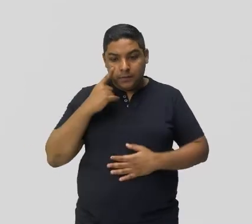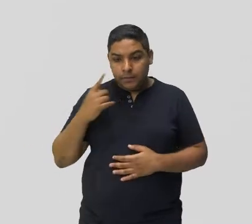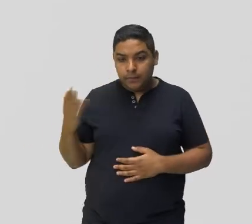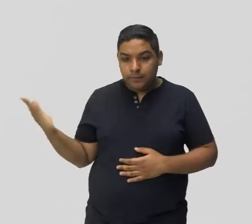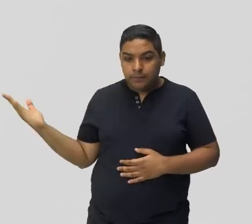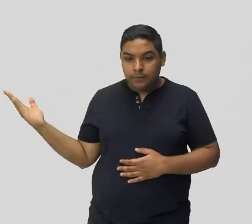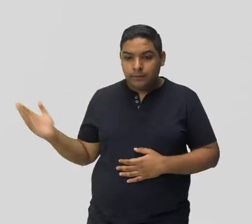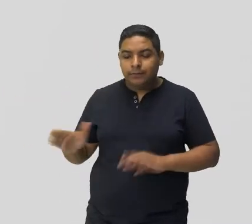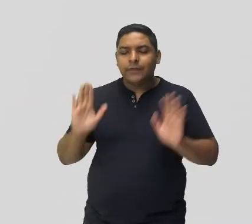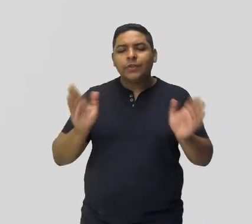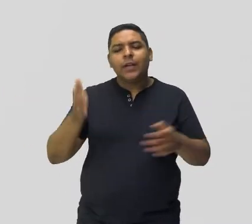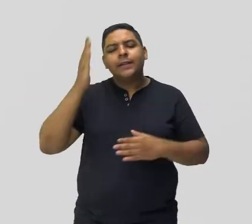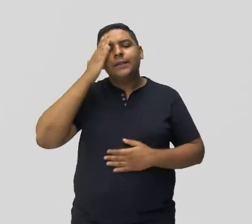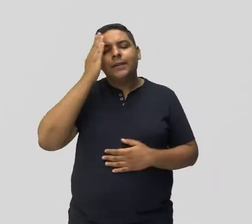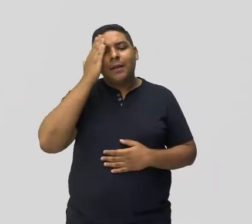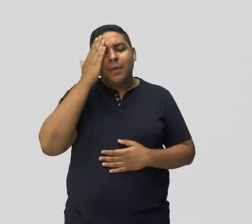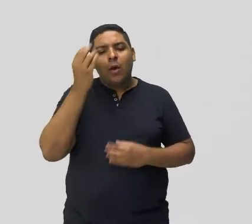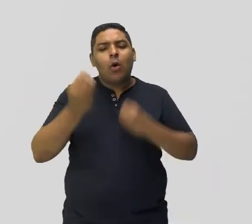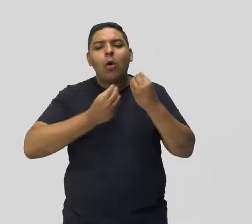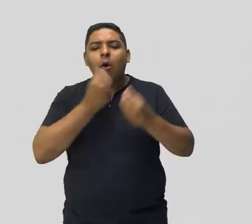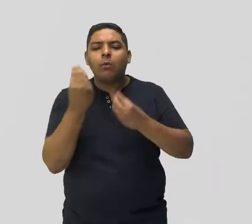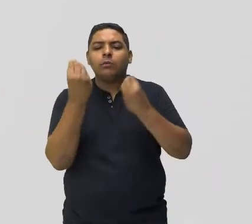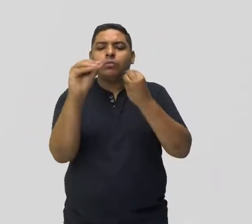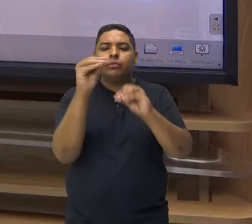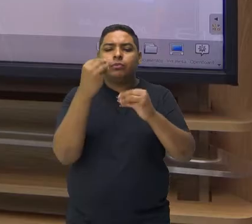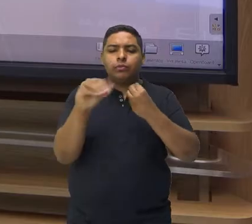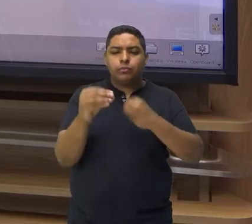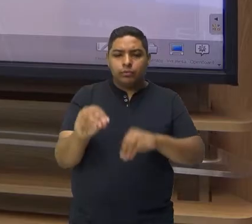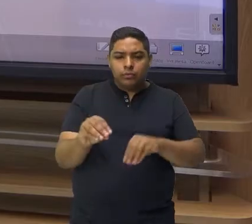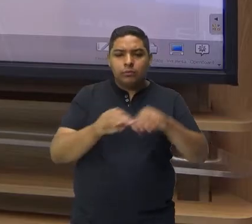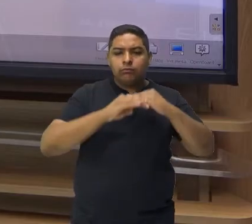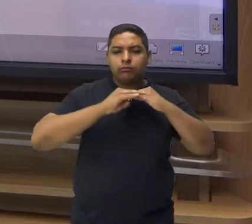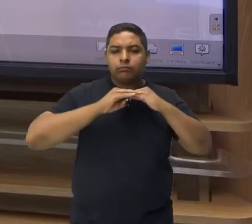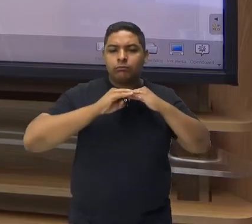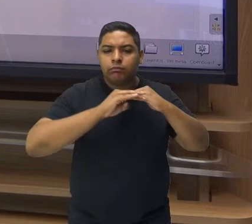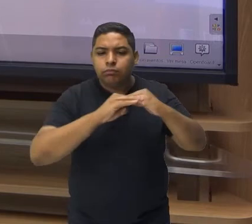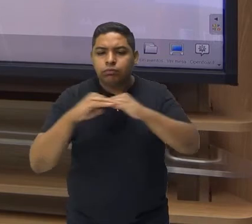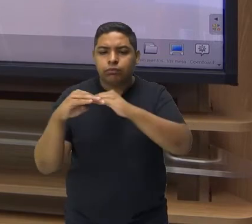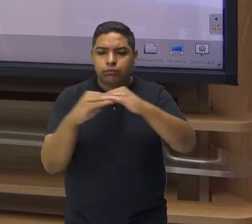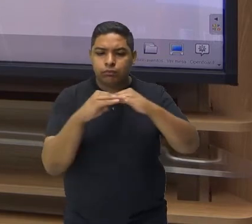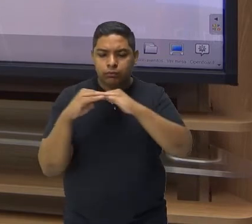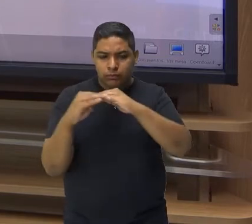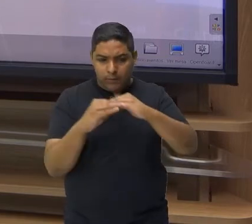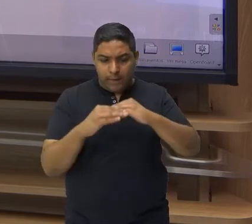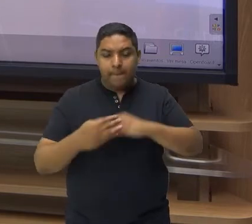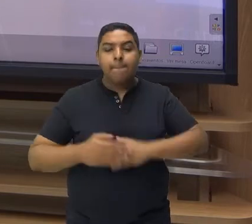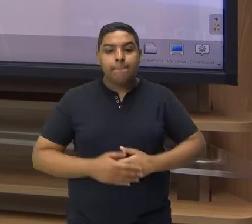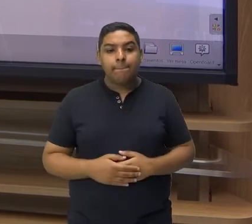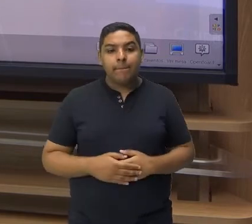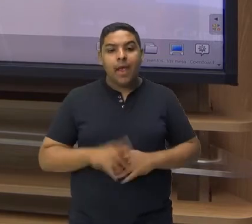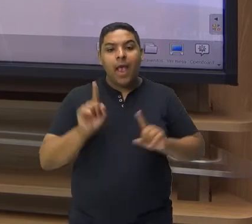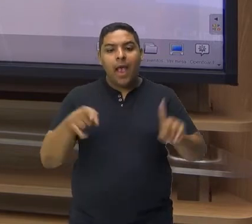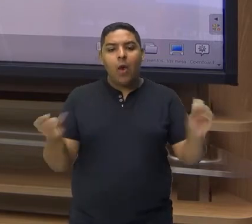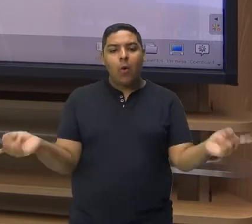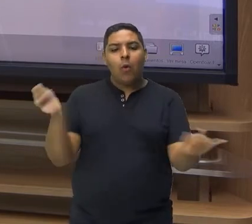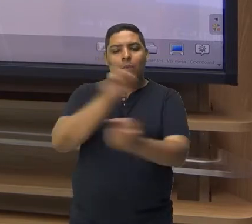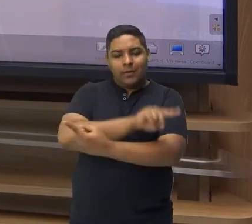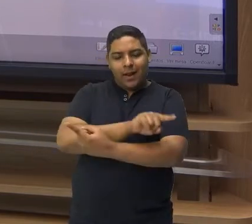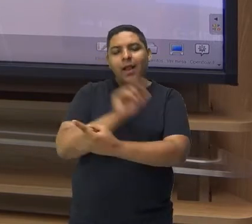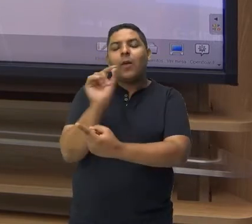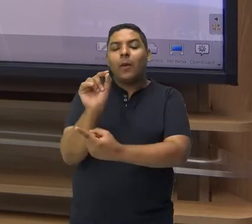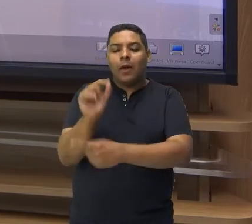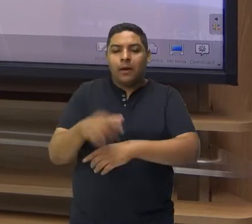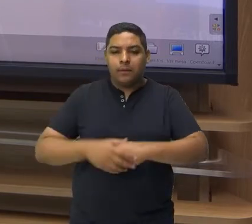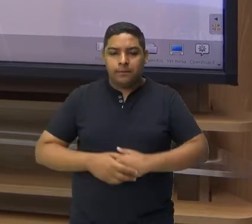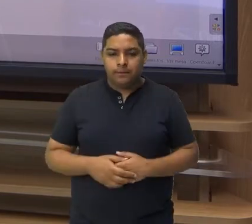como determinar a capacitância equivalente, tá certo? Capacitância equivalente. O inverso da capacitância equivalente